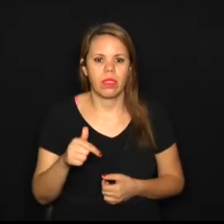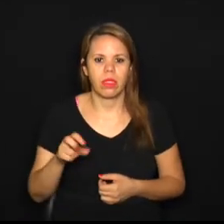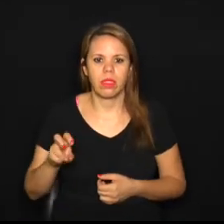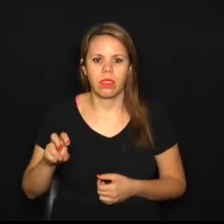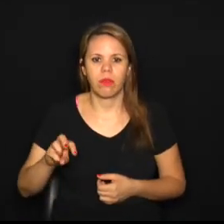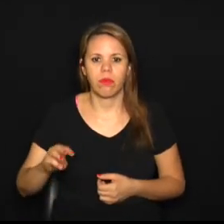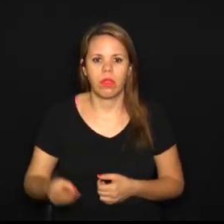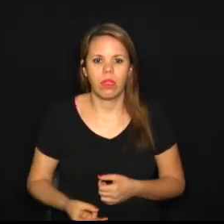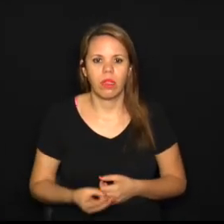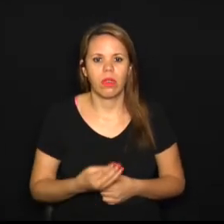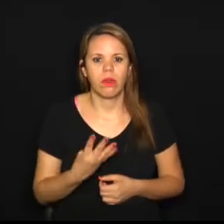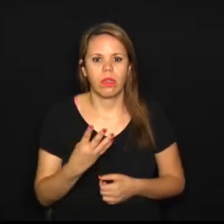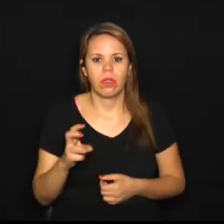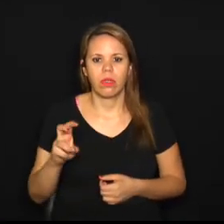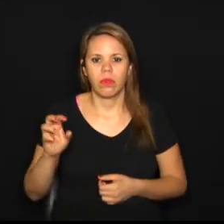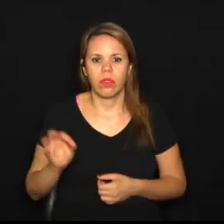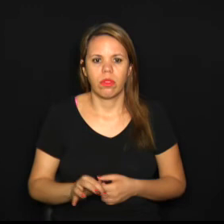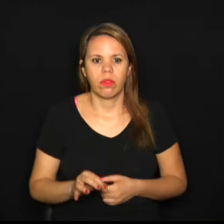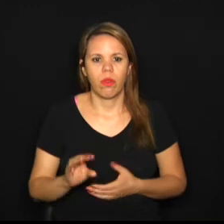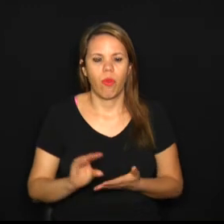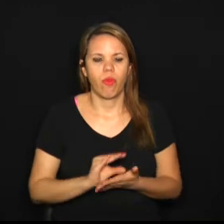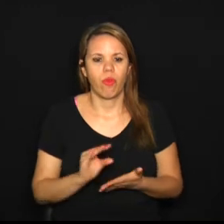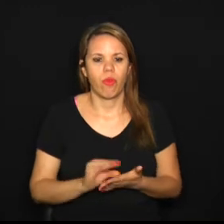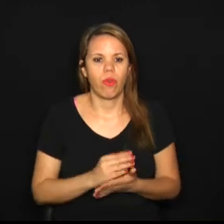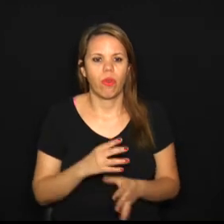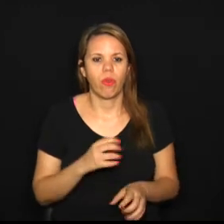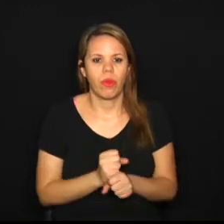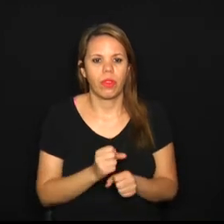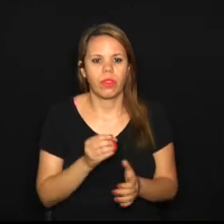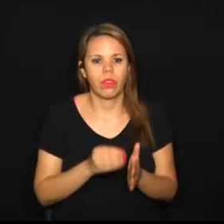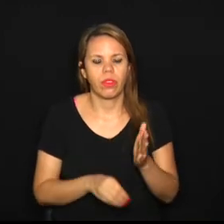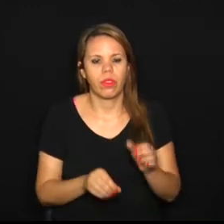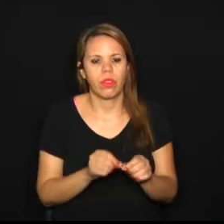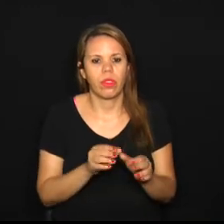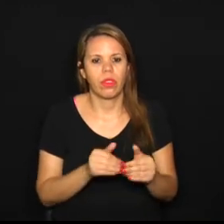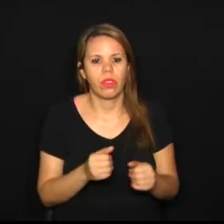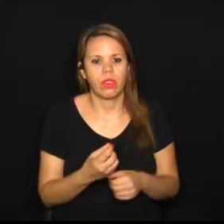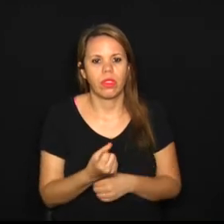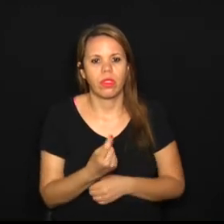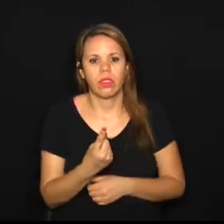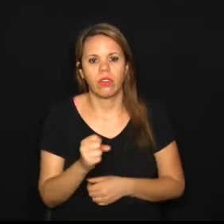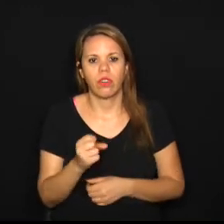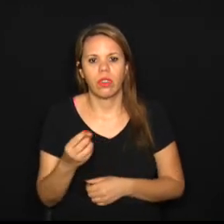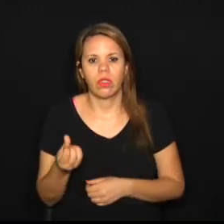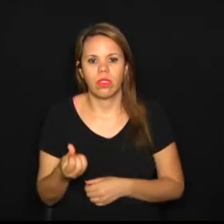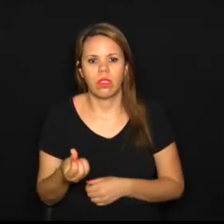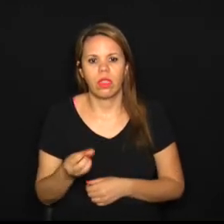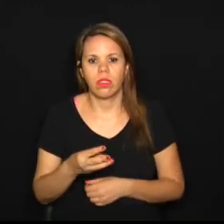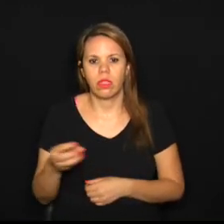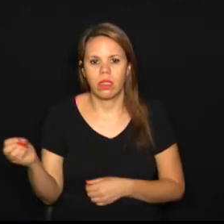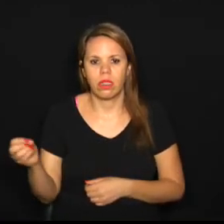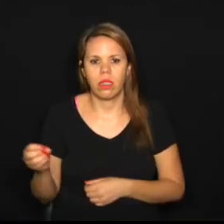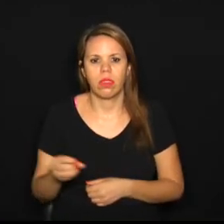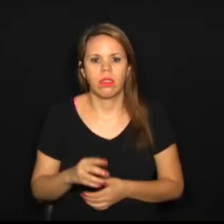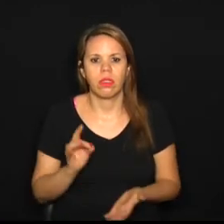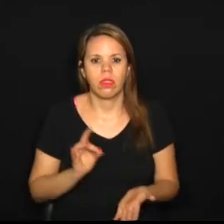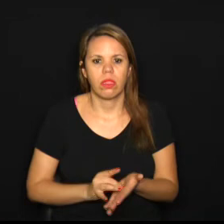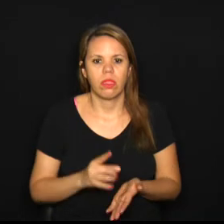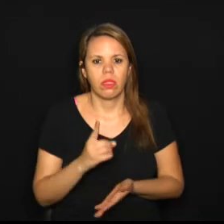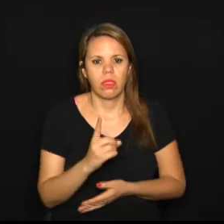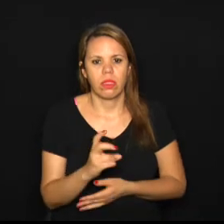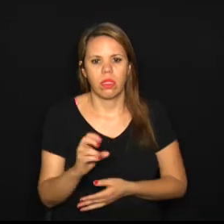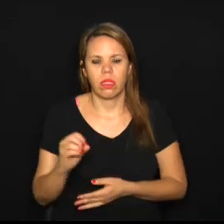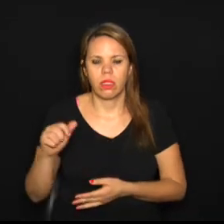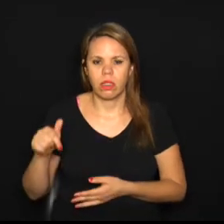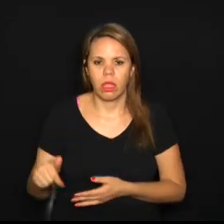dá 45% do orçamento. Operações de crédito, a previsão era de 186.300.000 e realizou 107